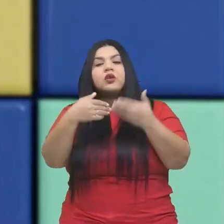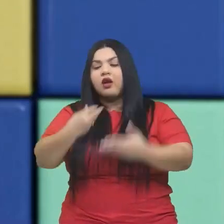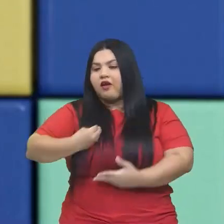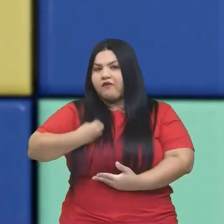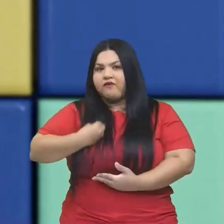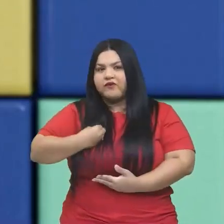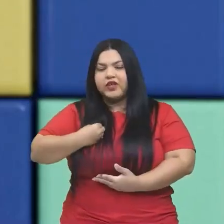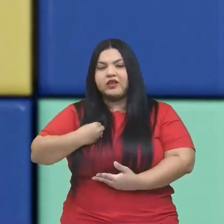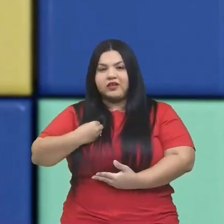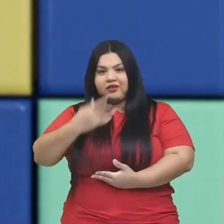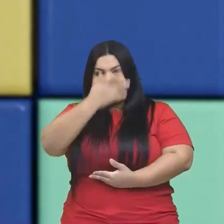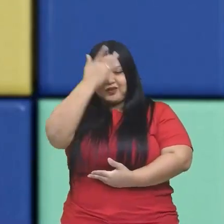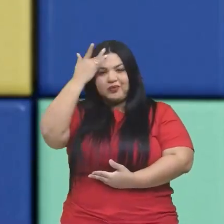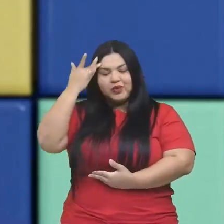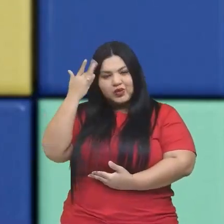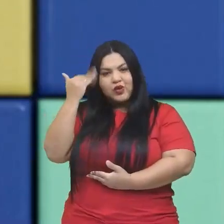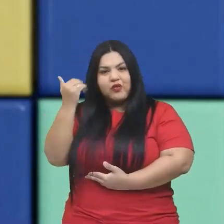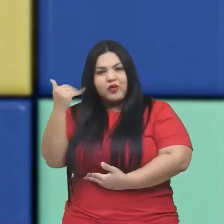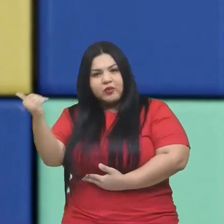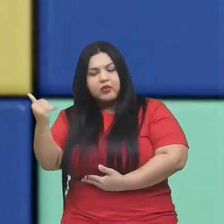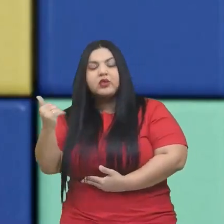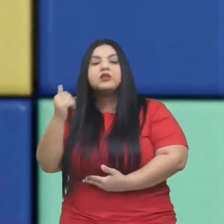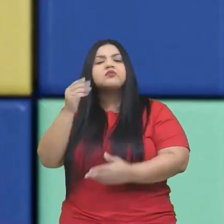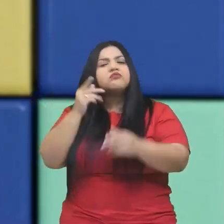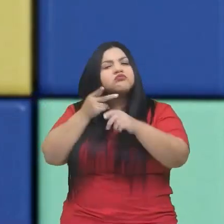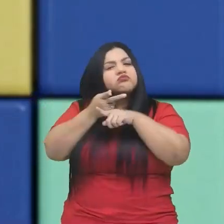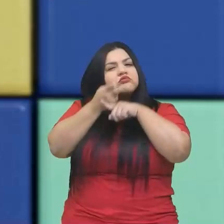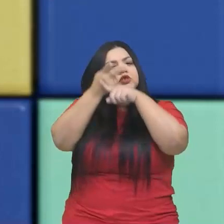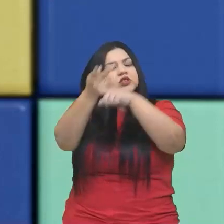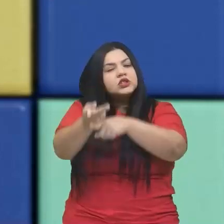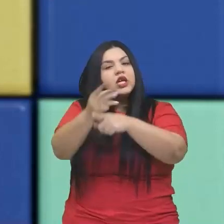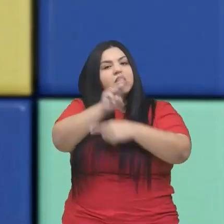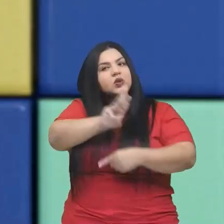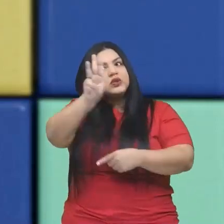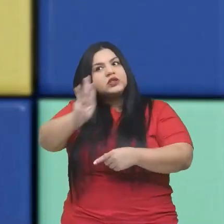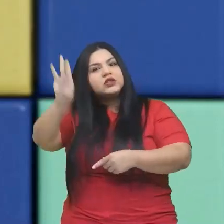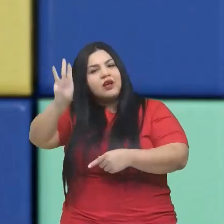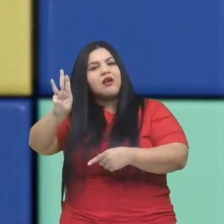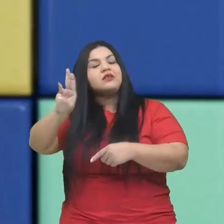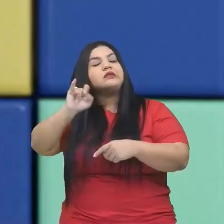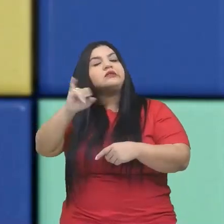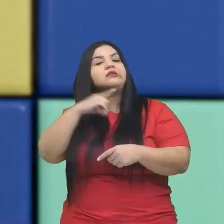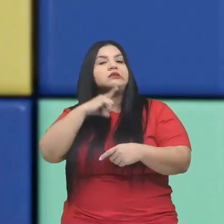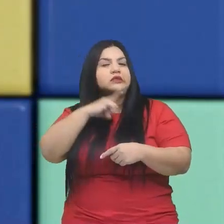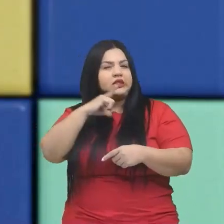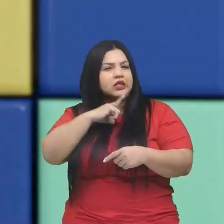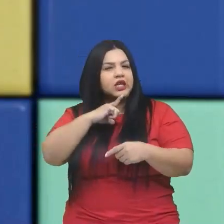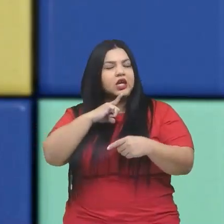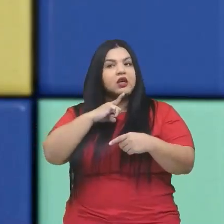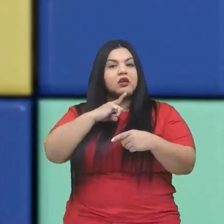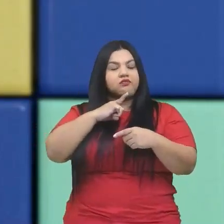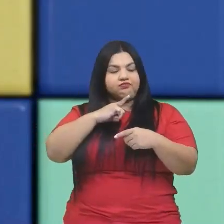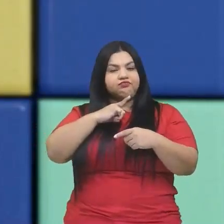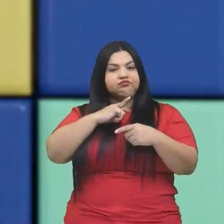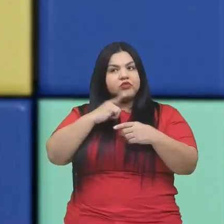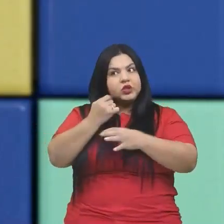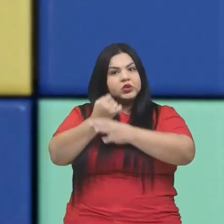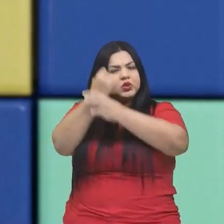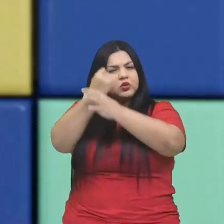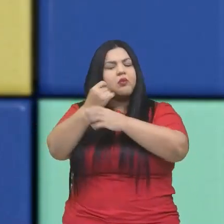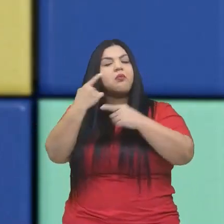verificar dentro desses sites se não tem informações, porque elas serão confiáveis, né? Elas são produzidas por